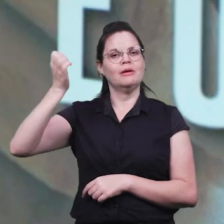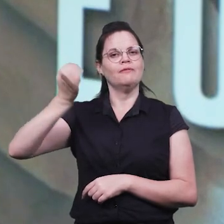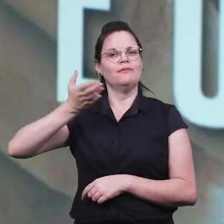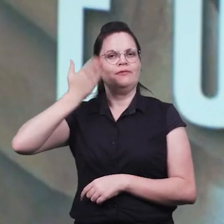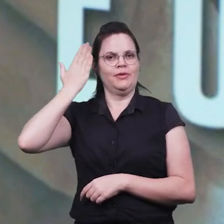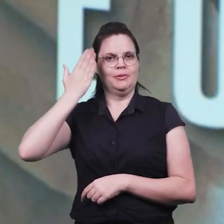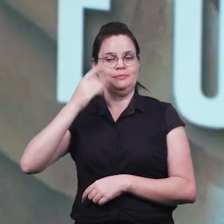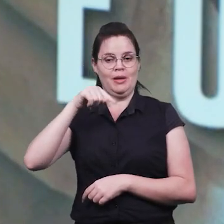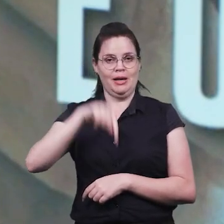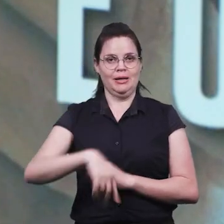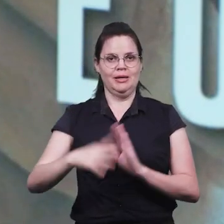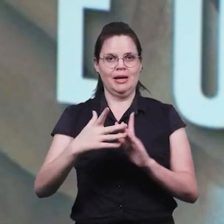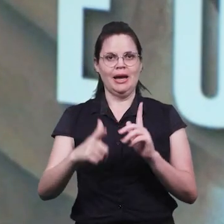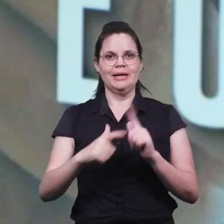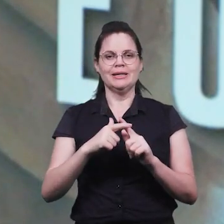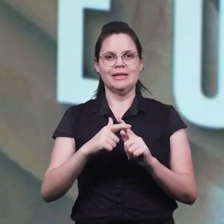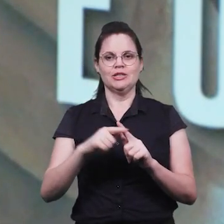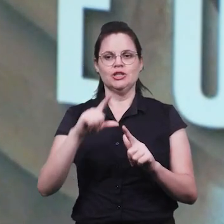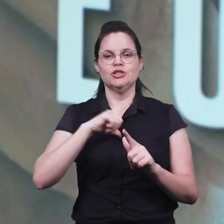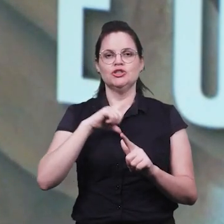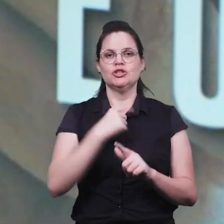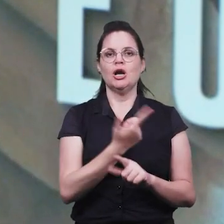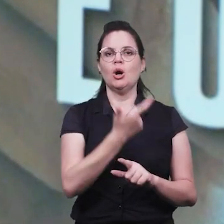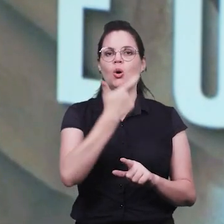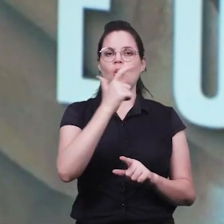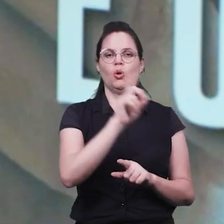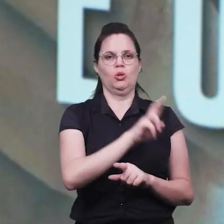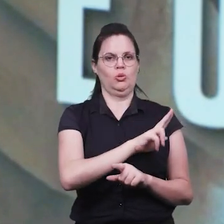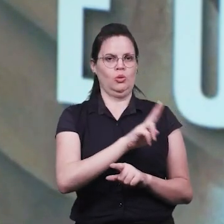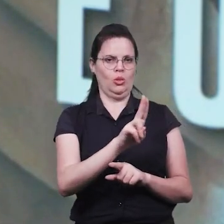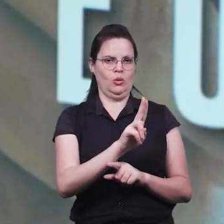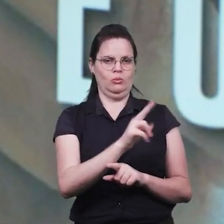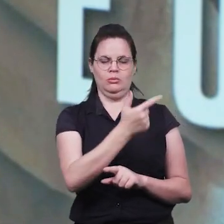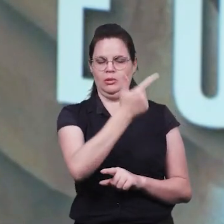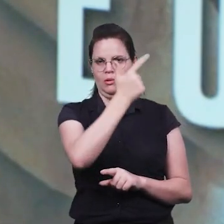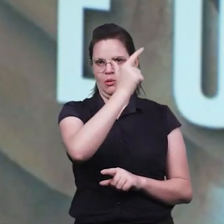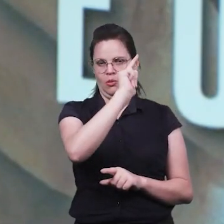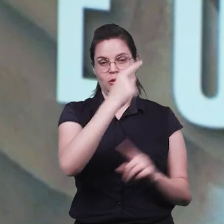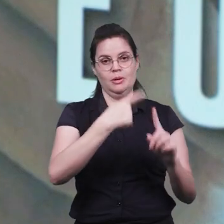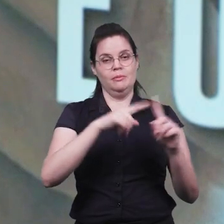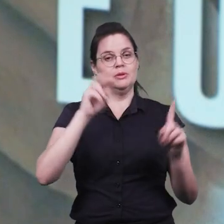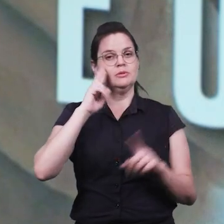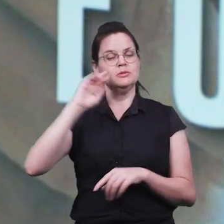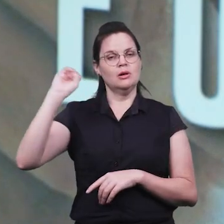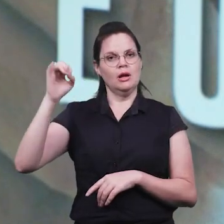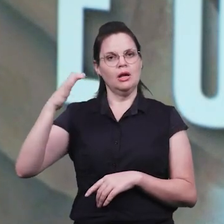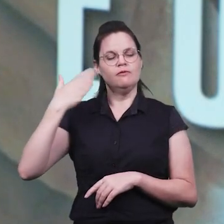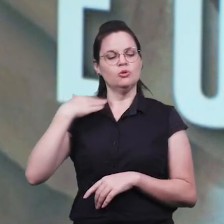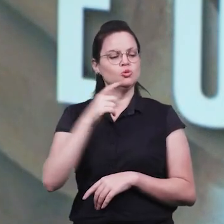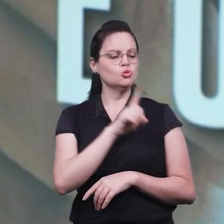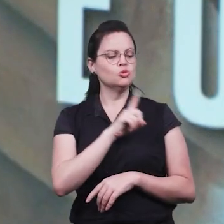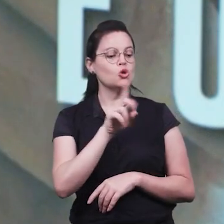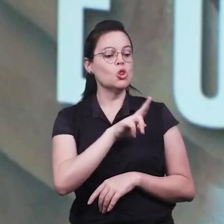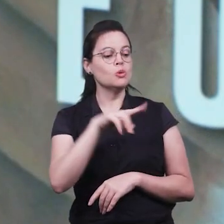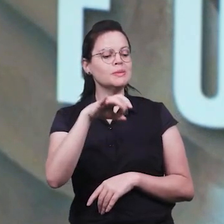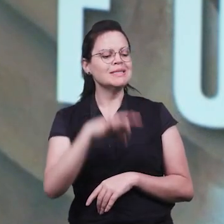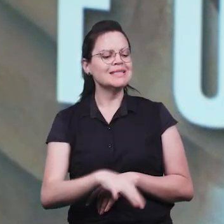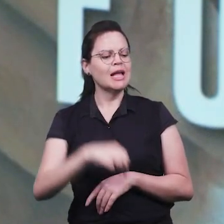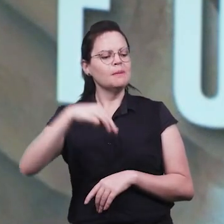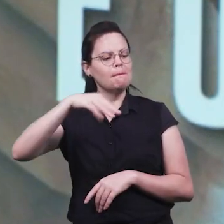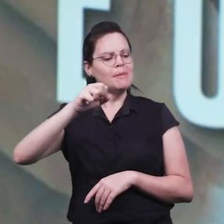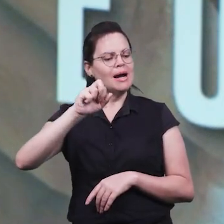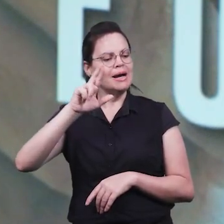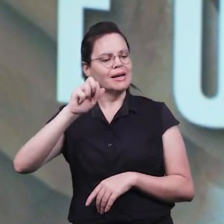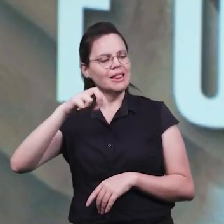esta obra passou a chamar-se Igreja Cristã Maranata, mostrando que ela seria conhecida no mundo todo